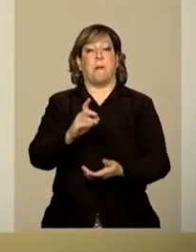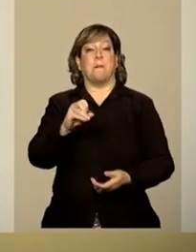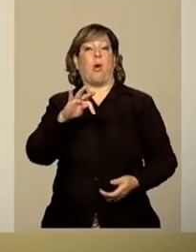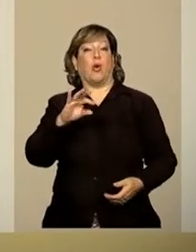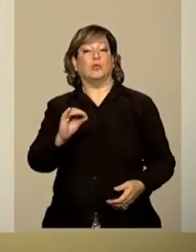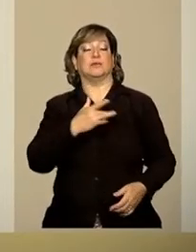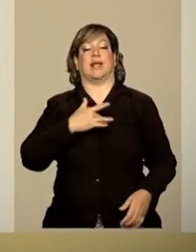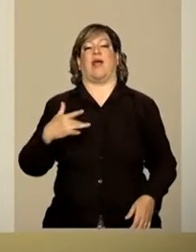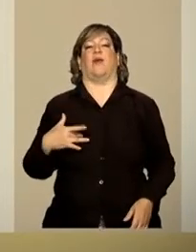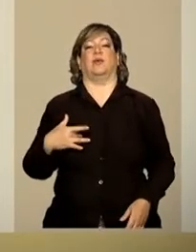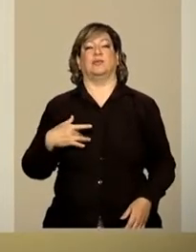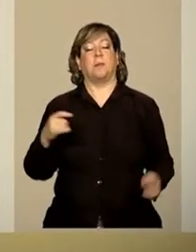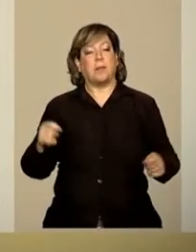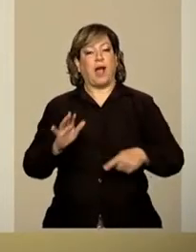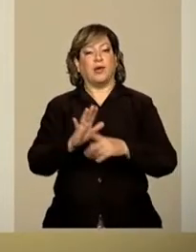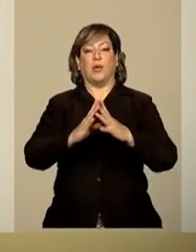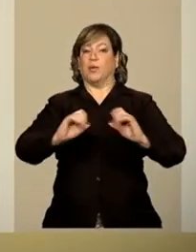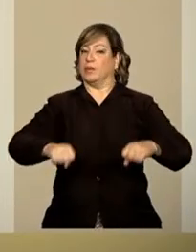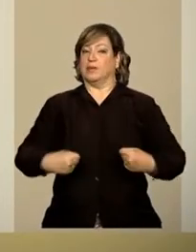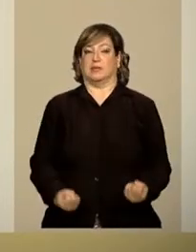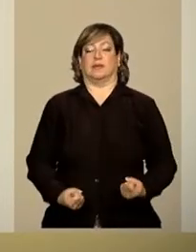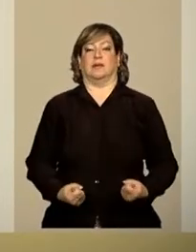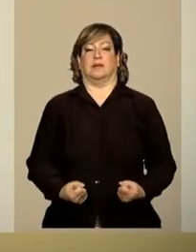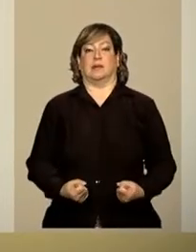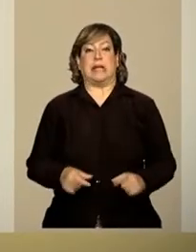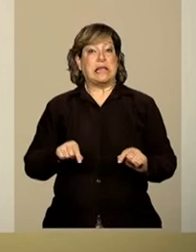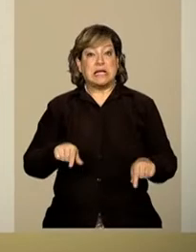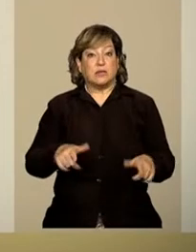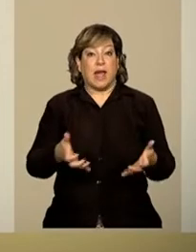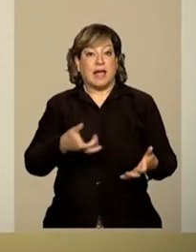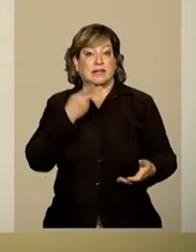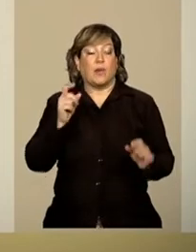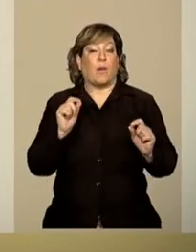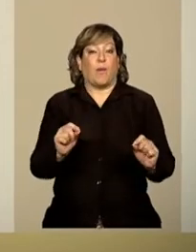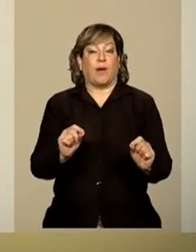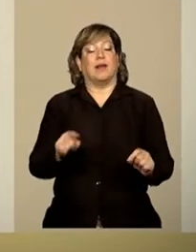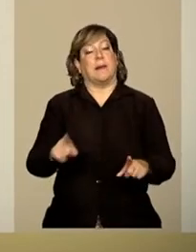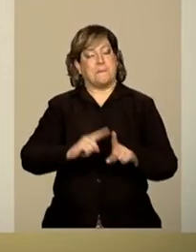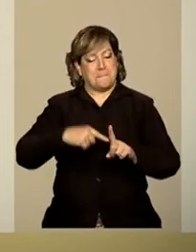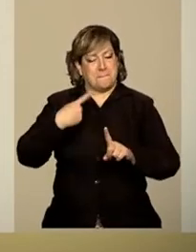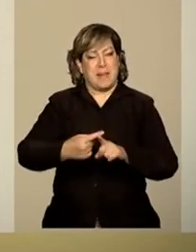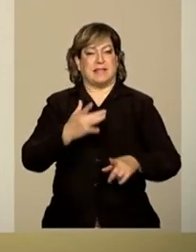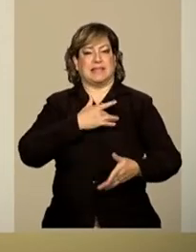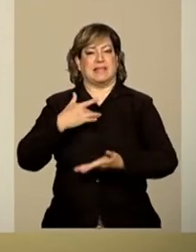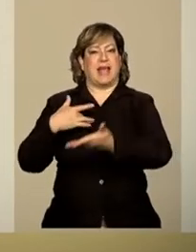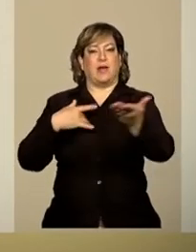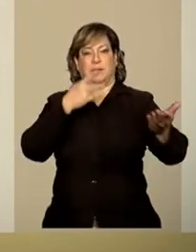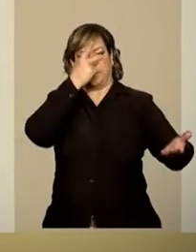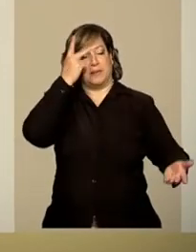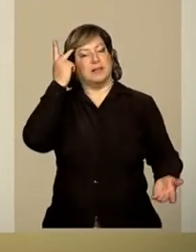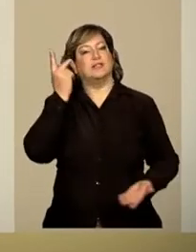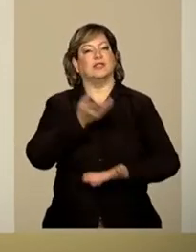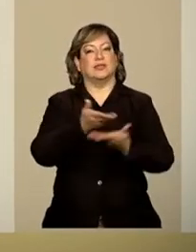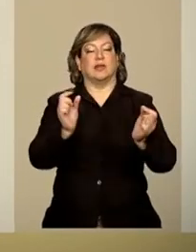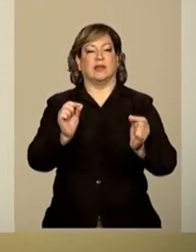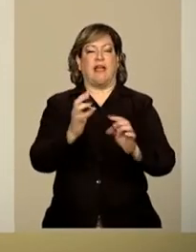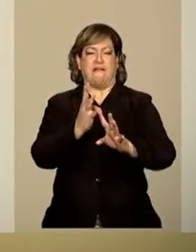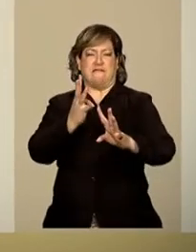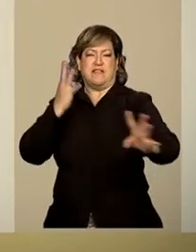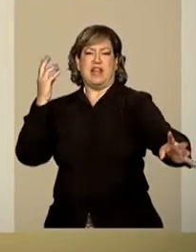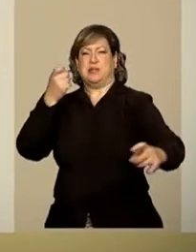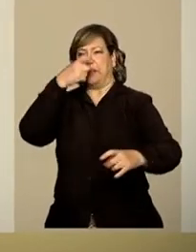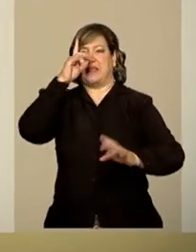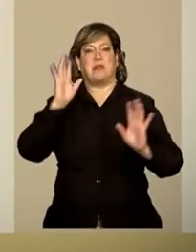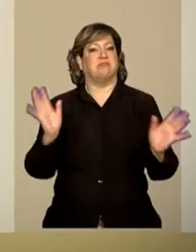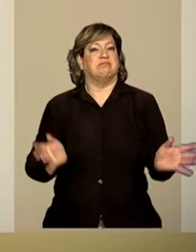no posto de saúde e o que significa isso no céu significa mais saúde para população é menos filas nos